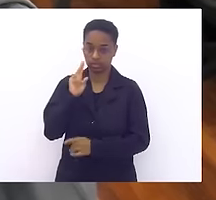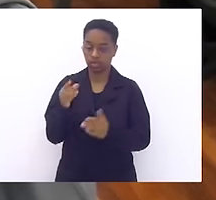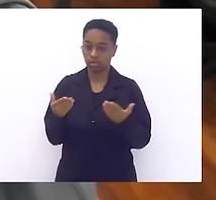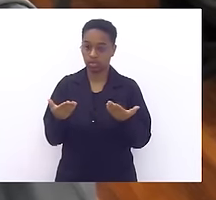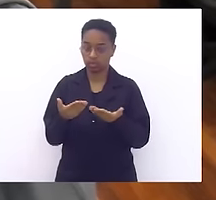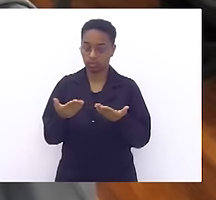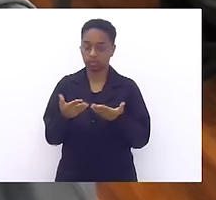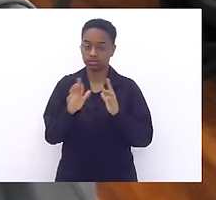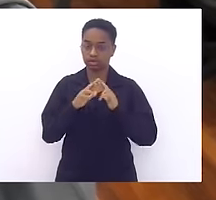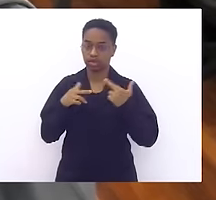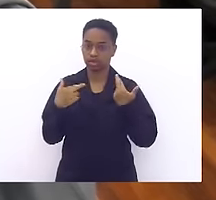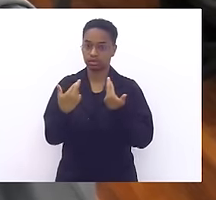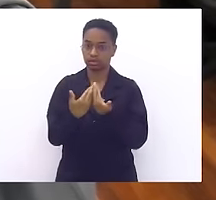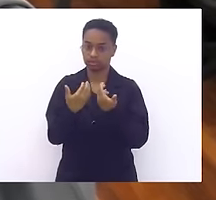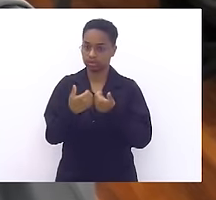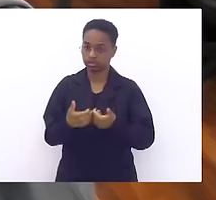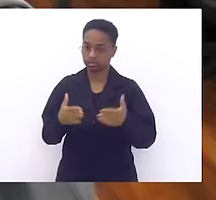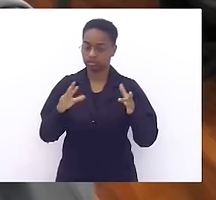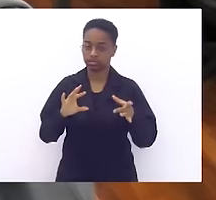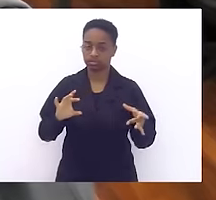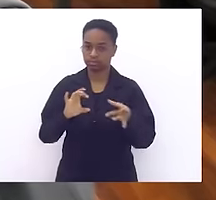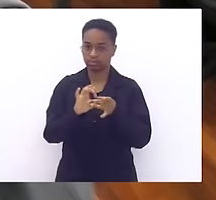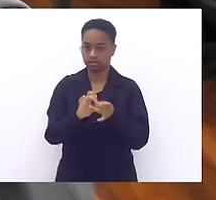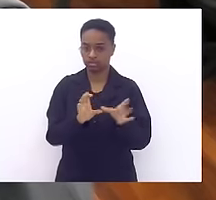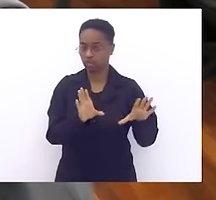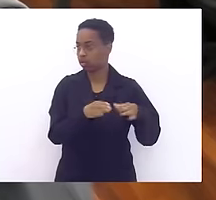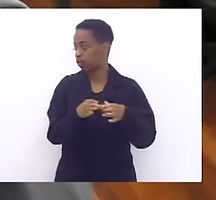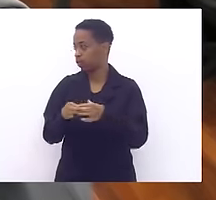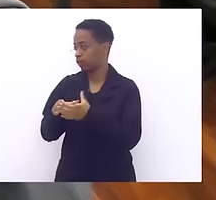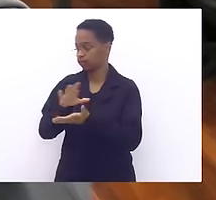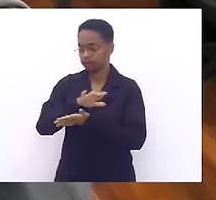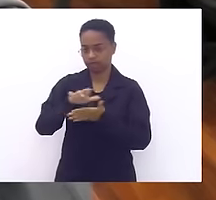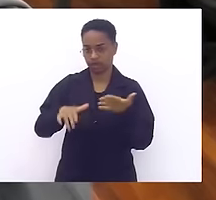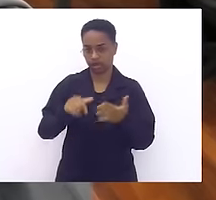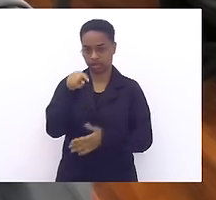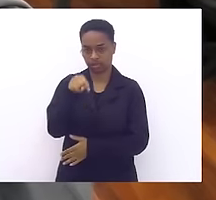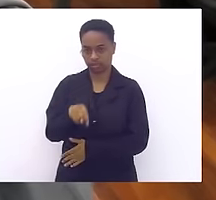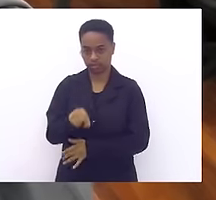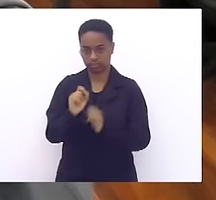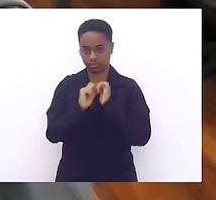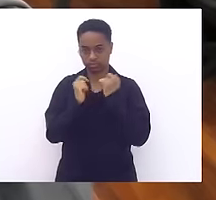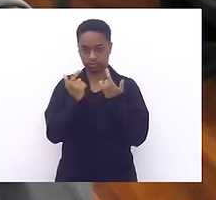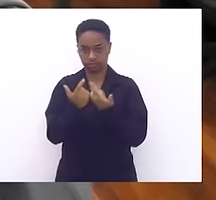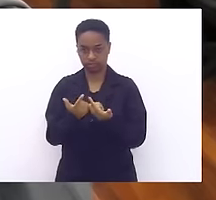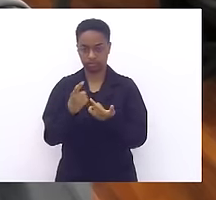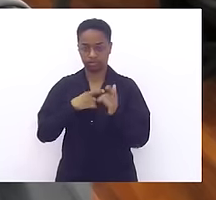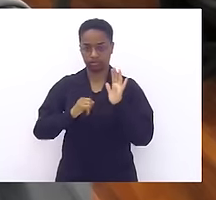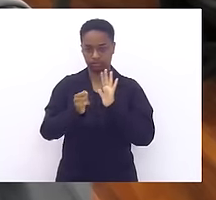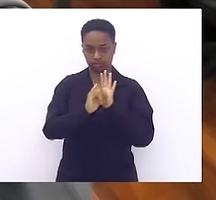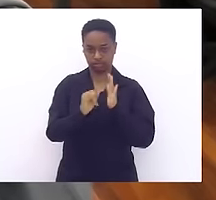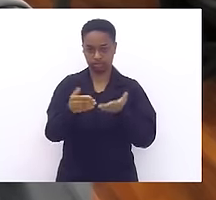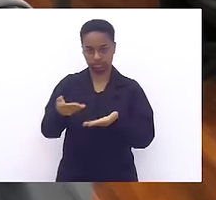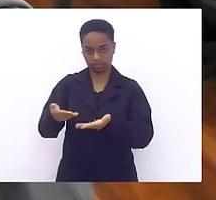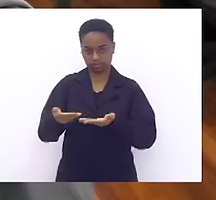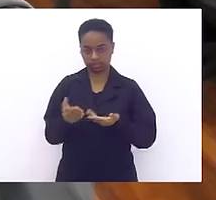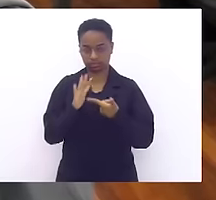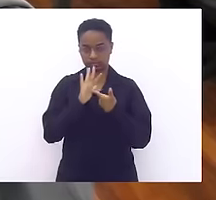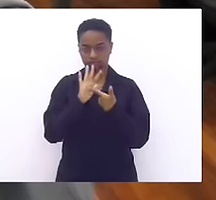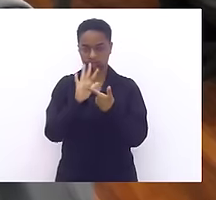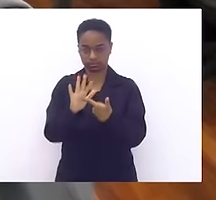uma audiência conjunta de algumas comissões aqui da casa conforme edital de convocação trata-se de audiência